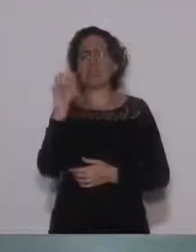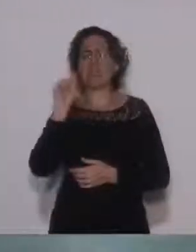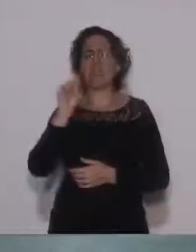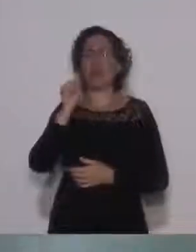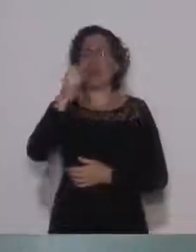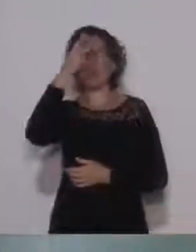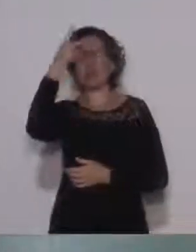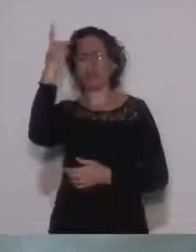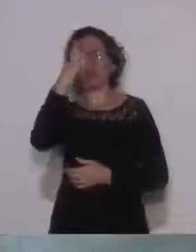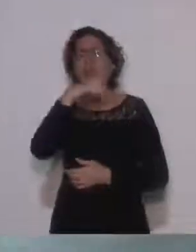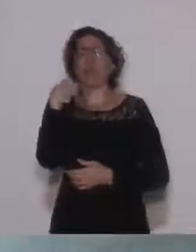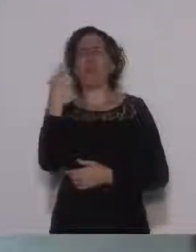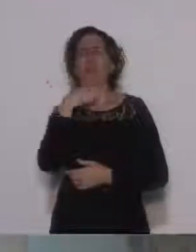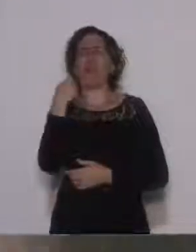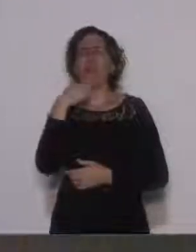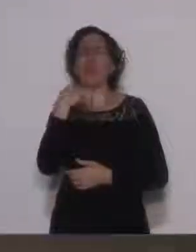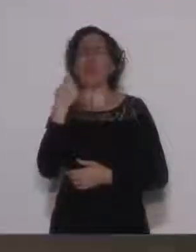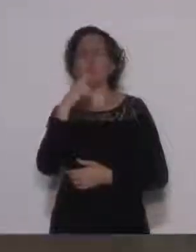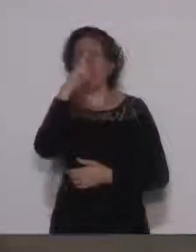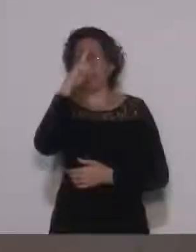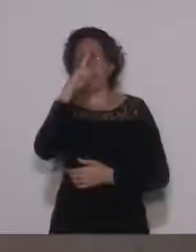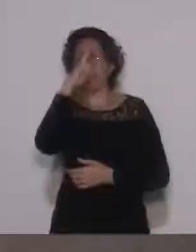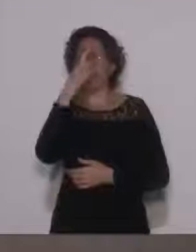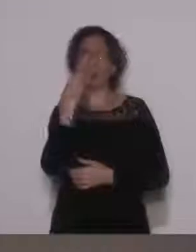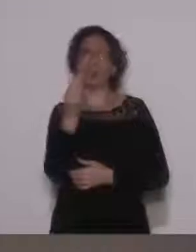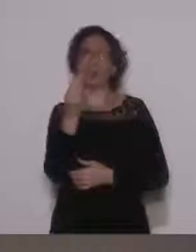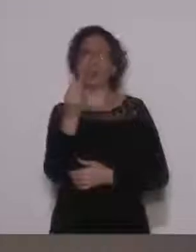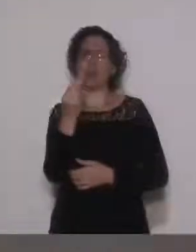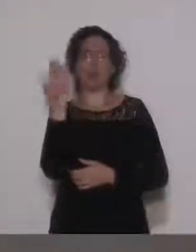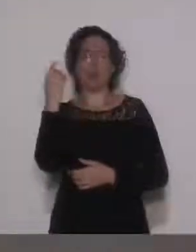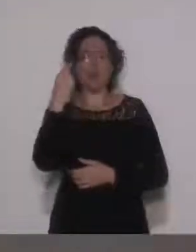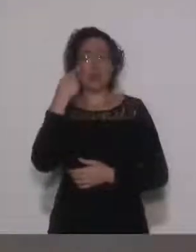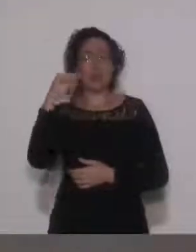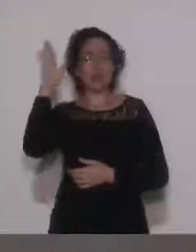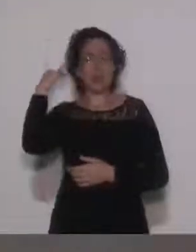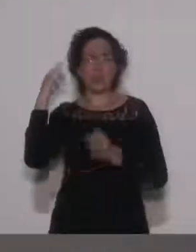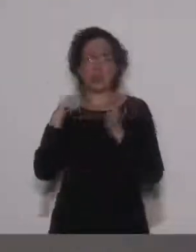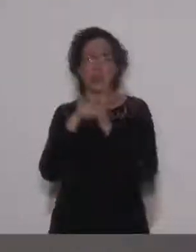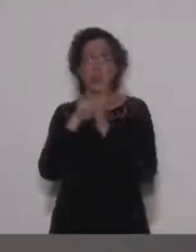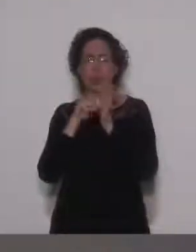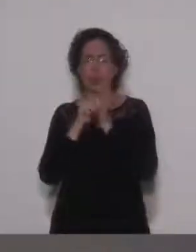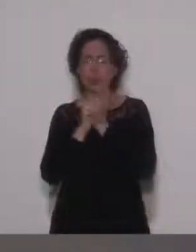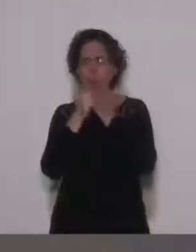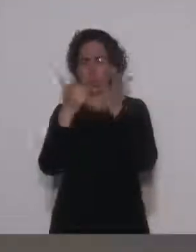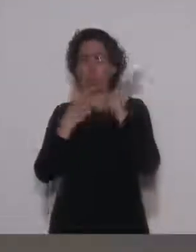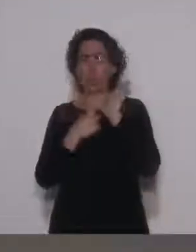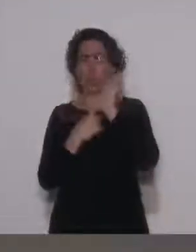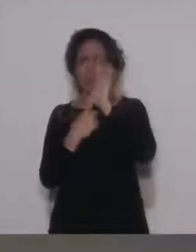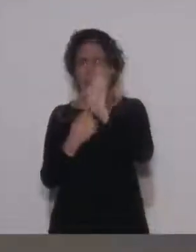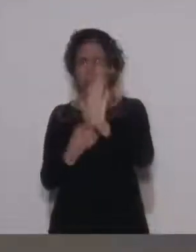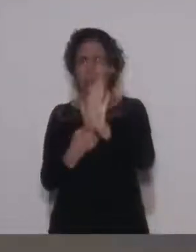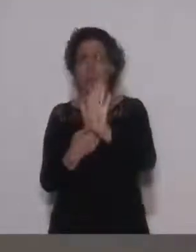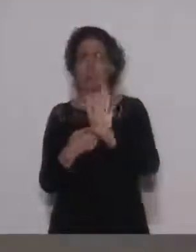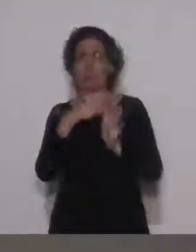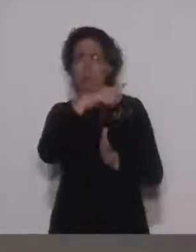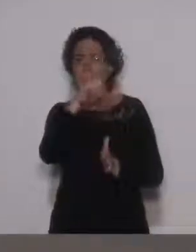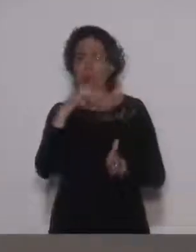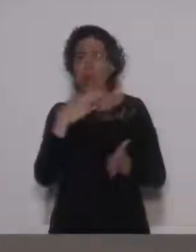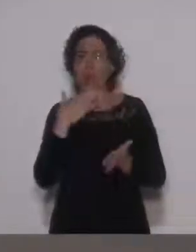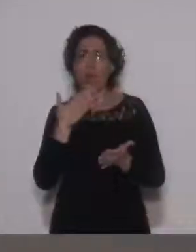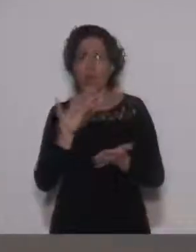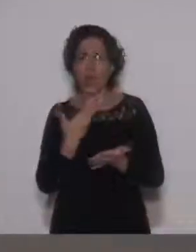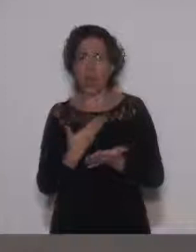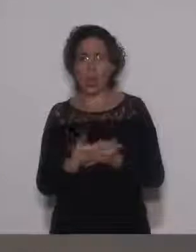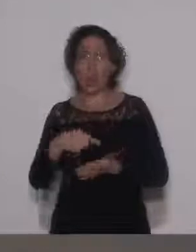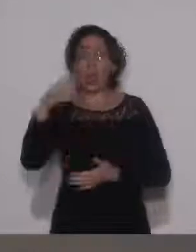homicídios em 2017. Foi recorde. Então o estudo saiu na semana passada, né, comecinho de junho. E aí, pasmem, abre